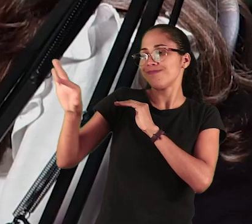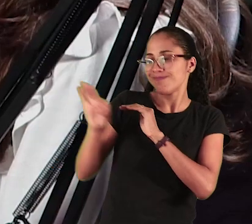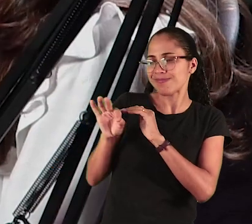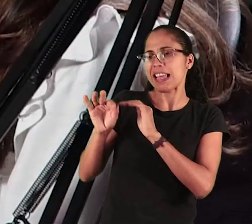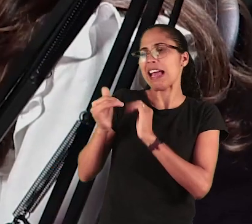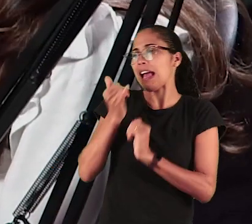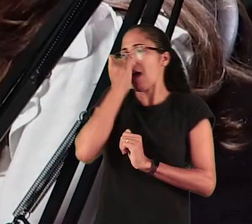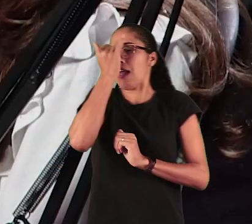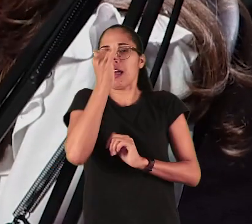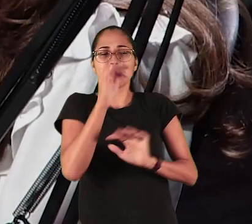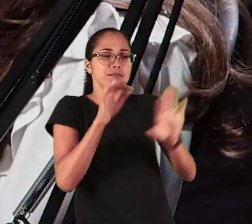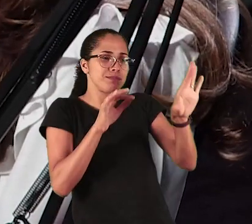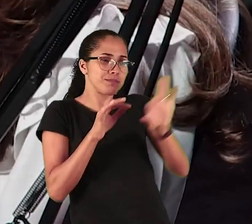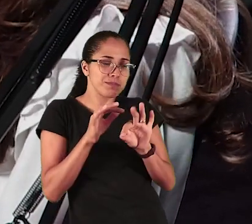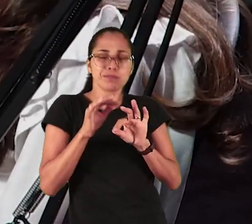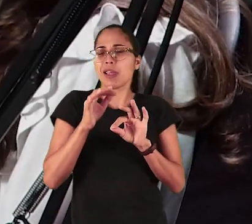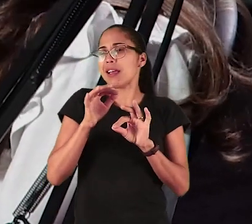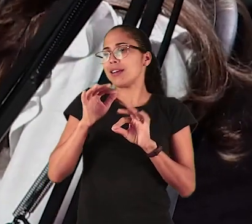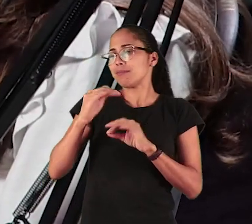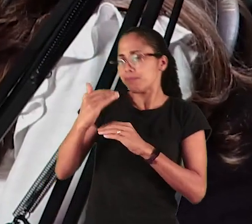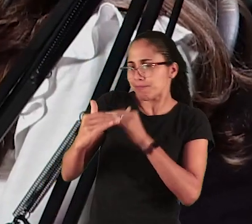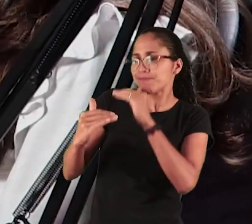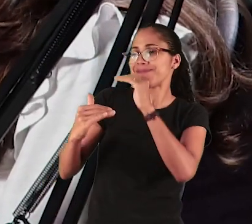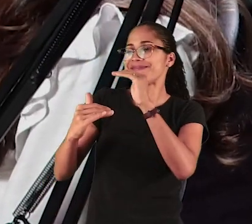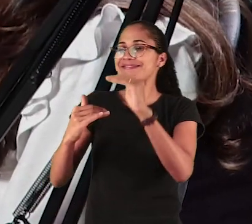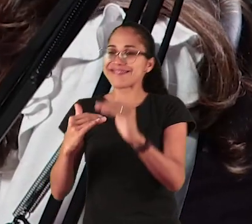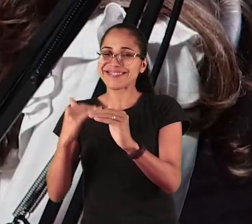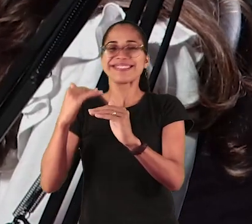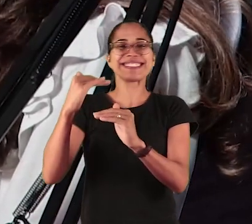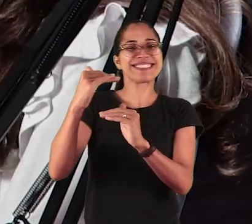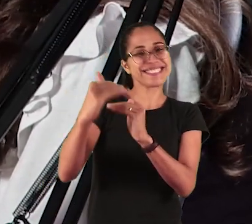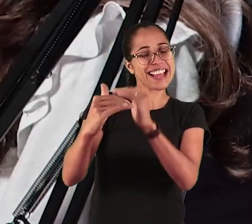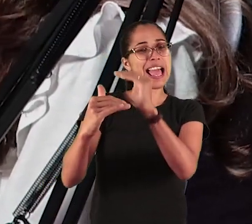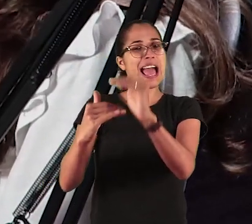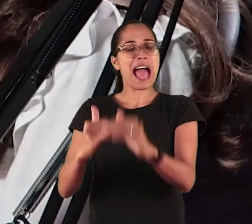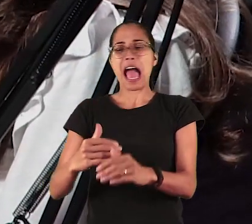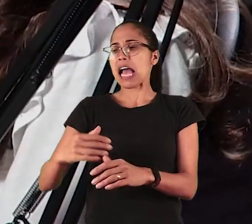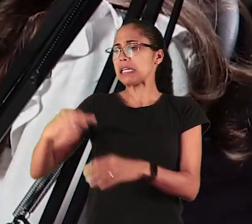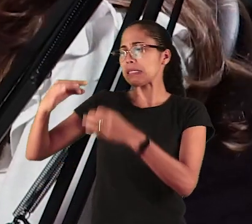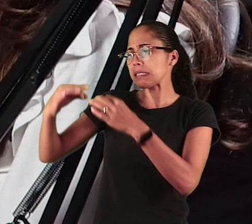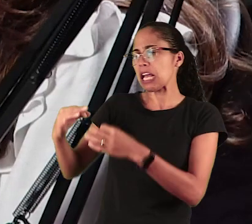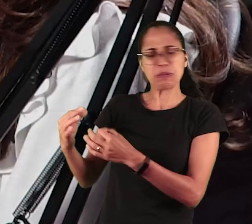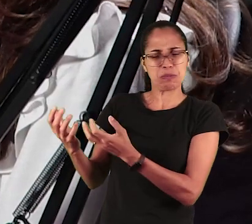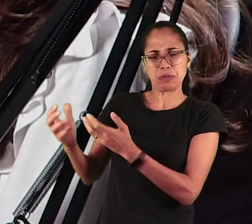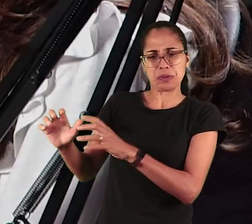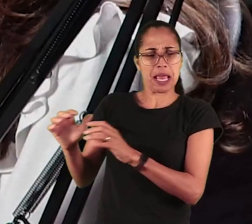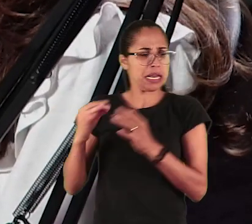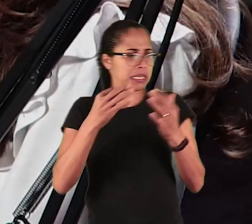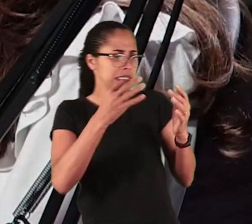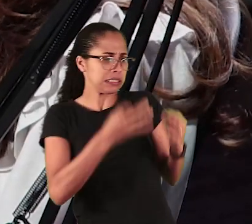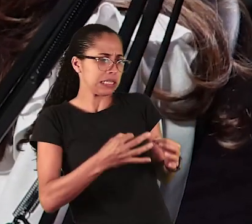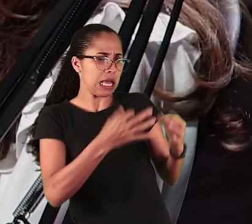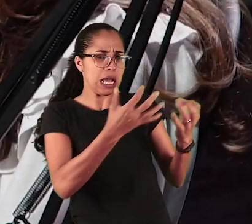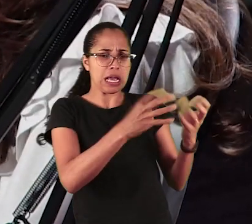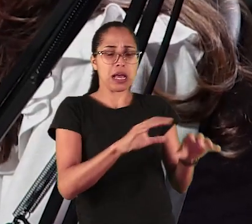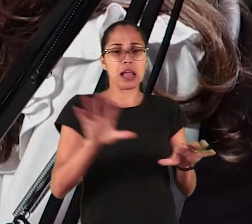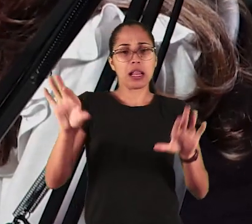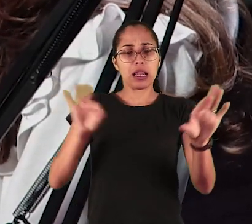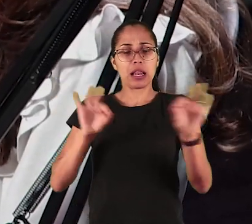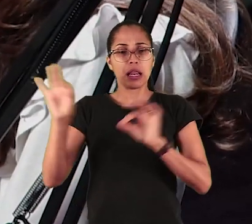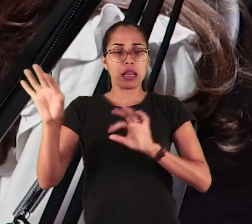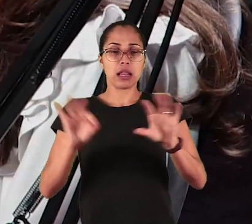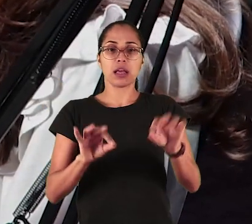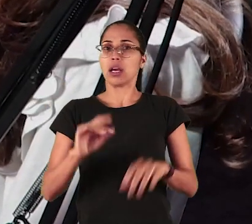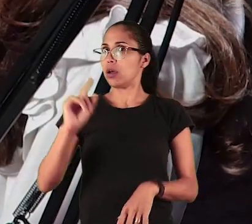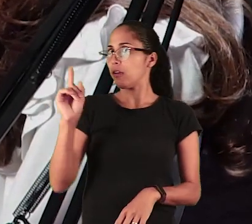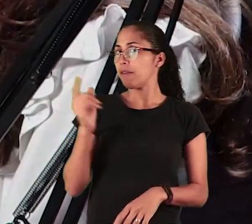achando errando né procurando falando assim poxa Talvez isso eu tenho certeza que é isso que eu não quero e isso essa parte